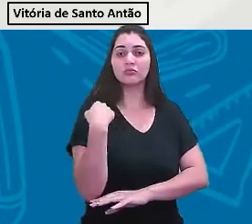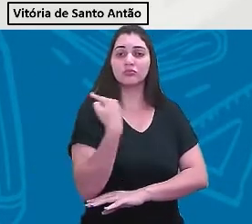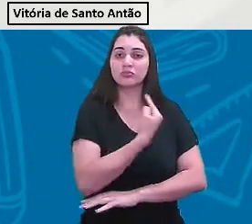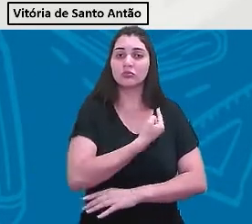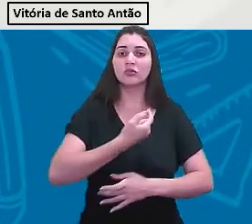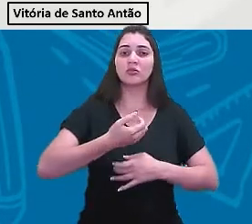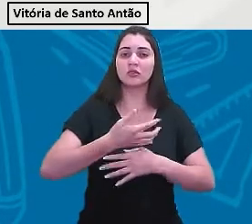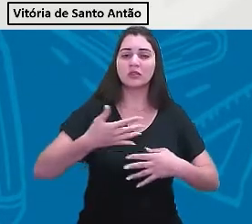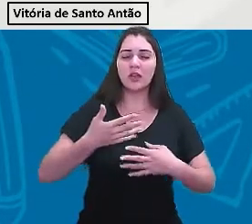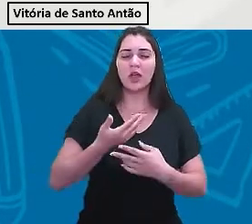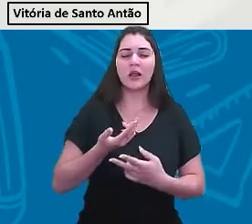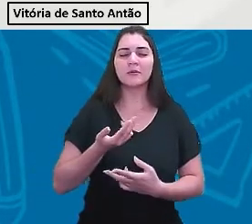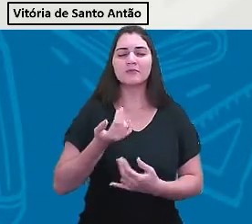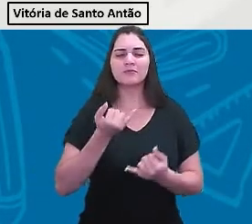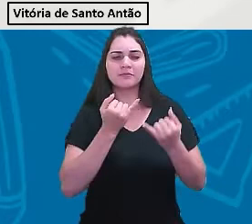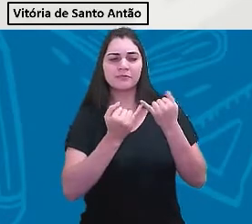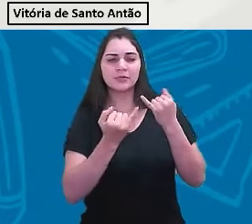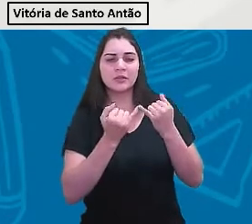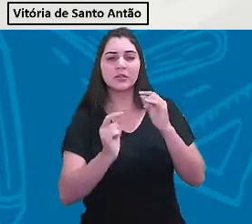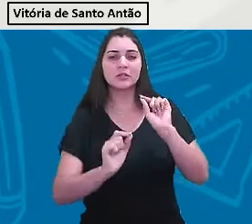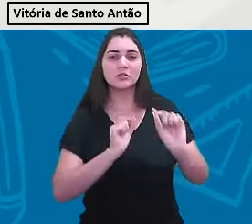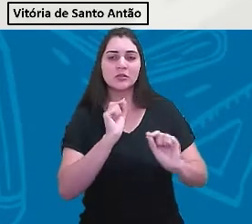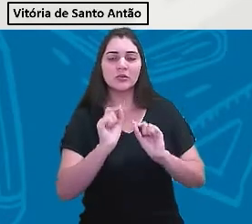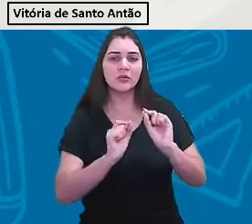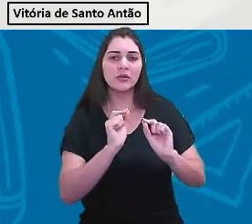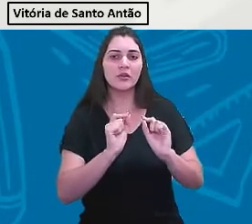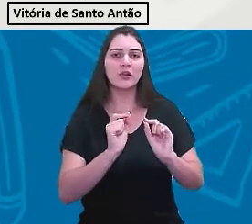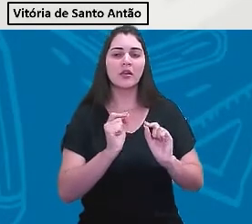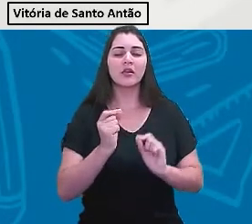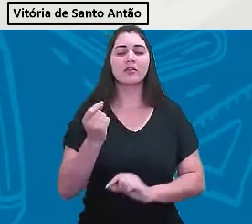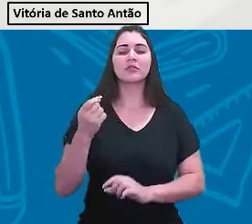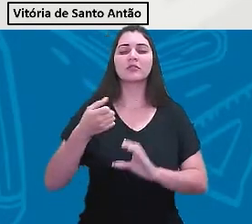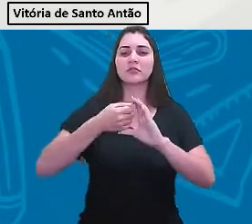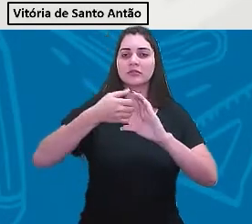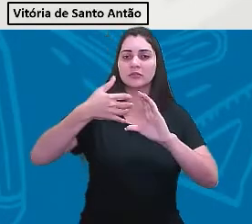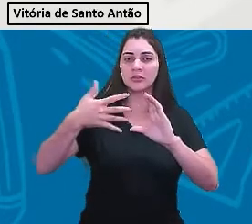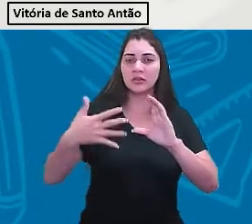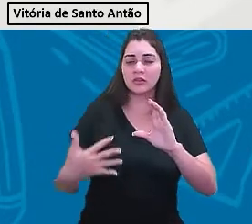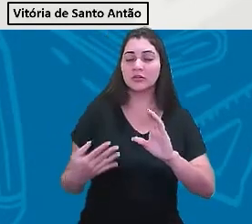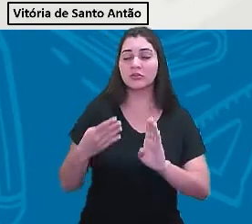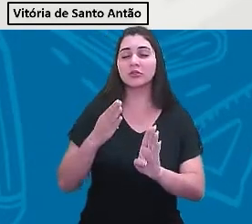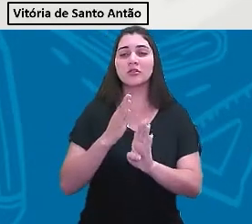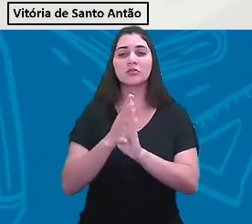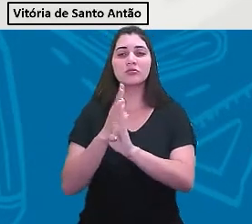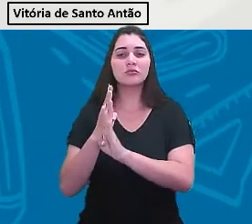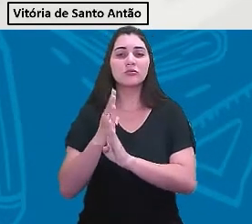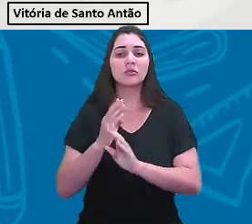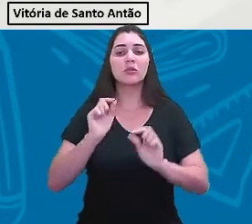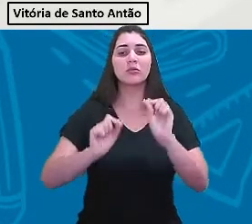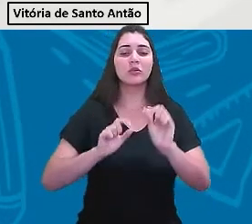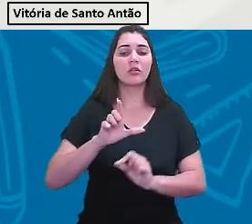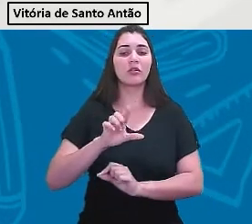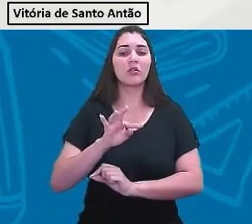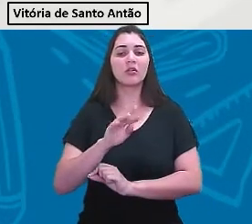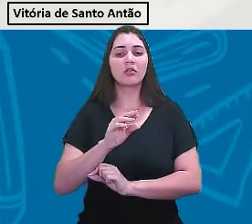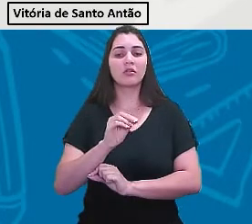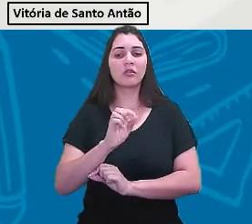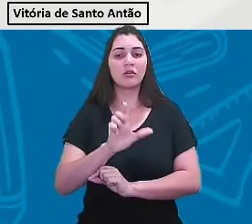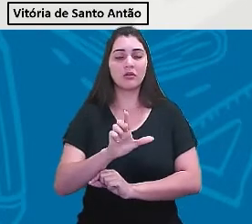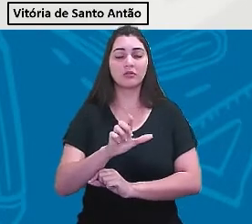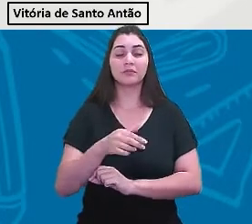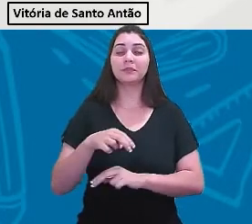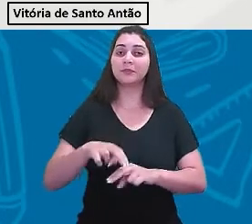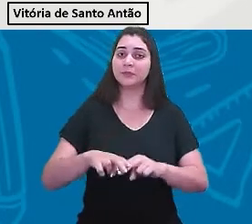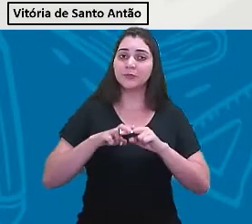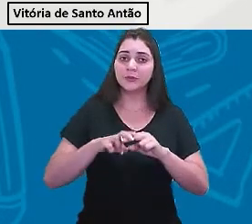são muito semelhantes às características da vegetação que nós encontramos na faixa litorânea, tá certo? E por isso,